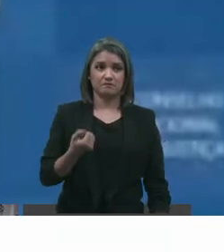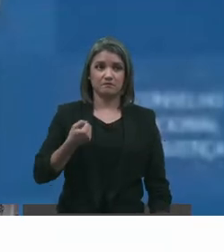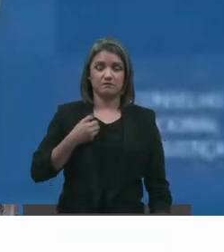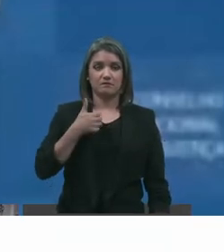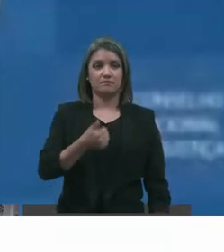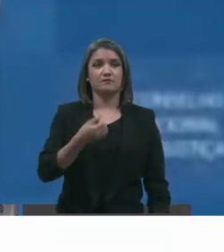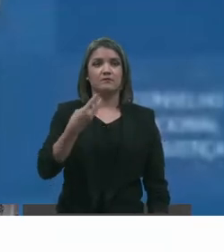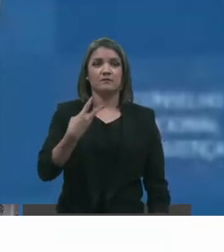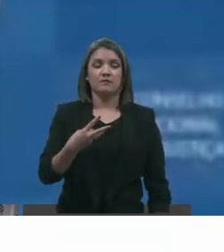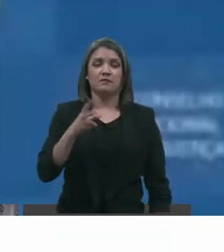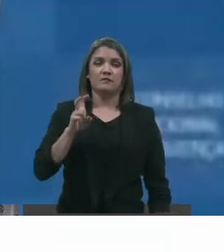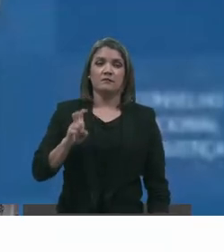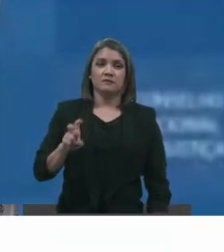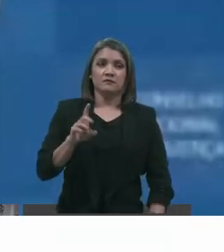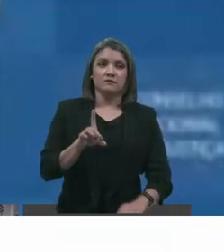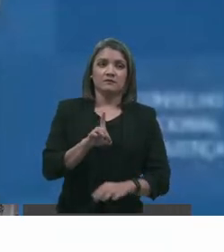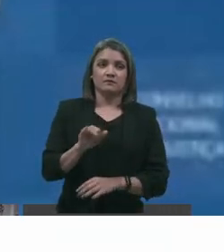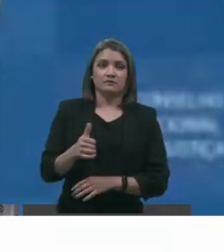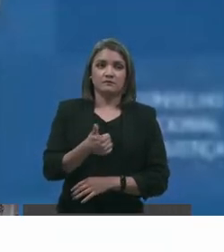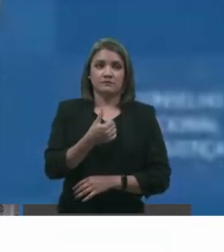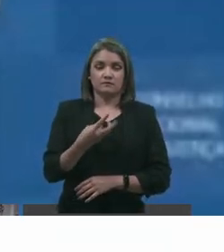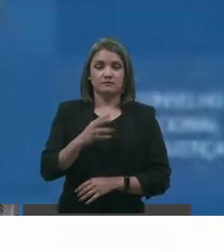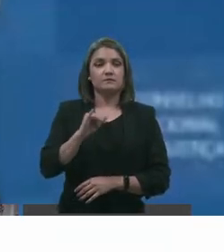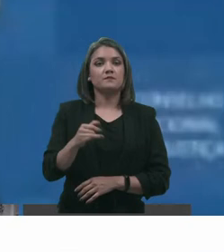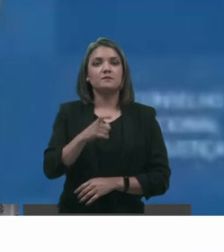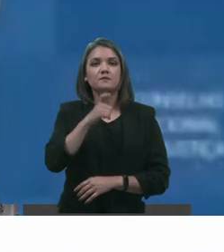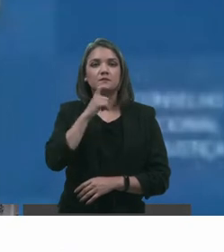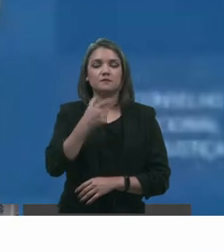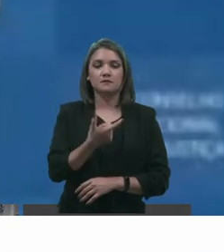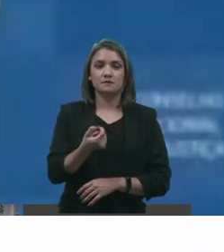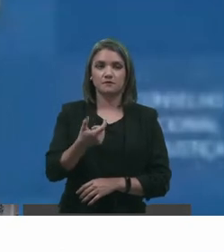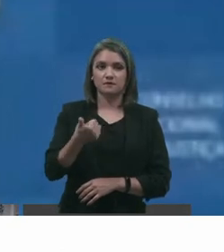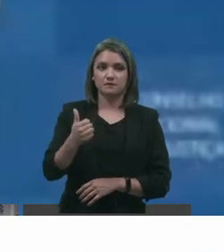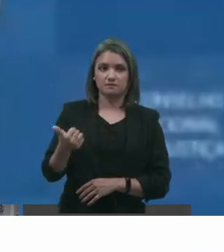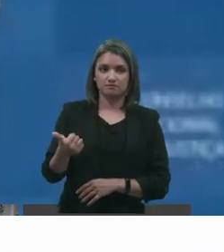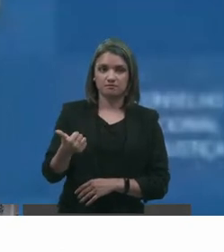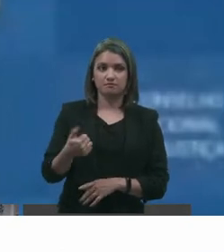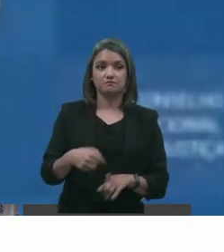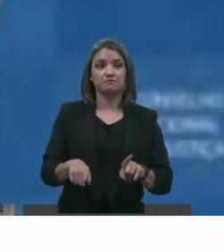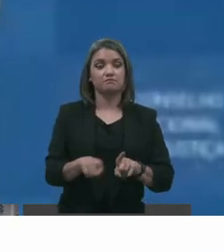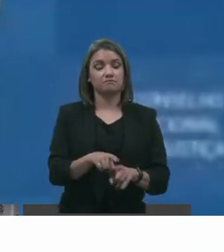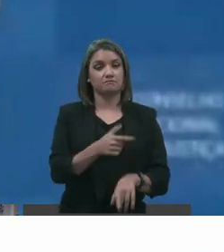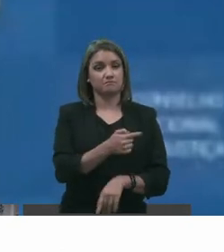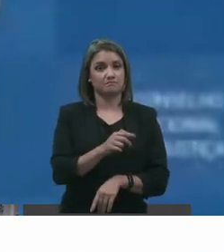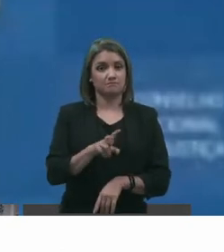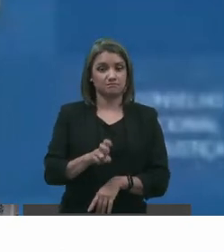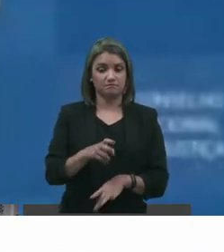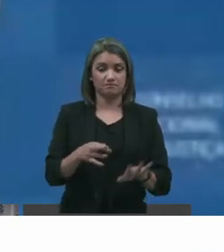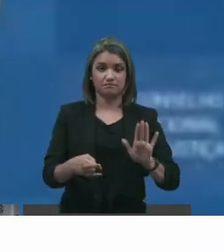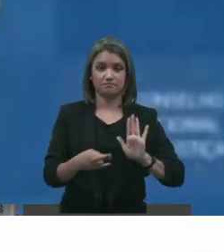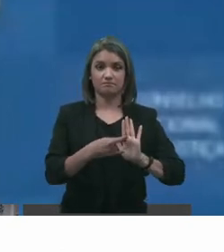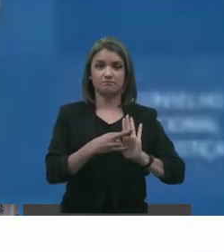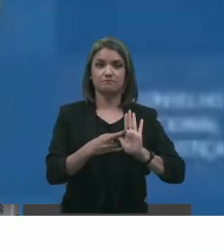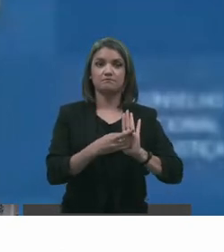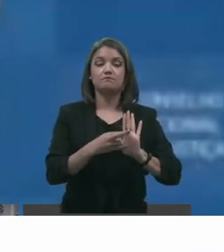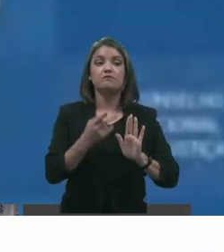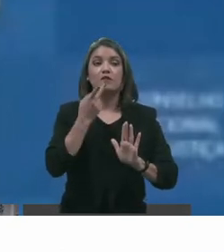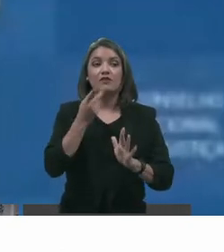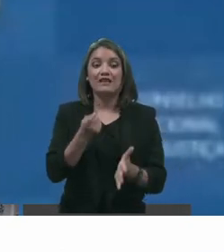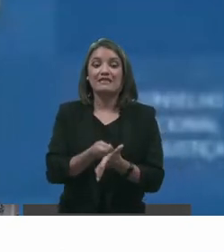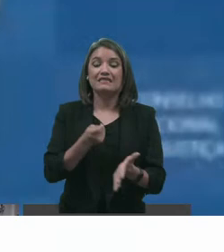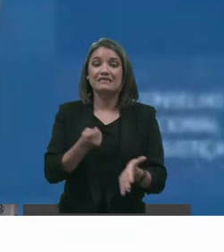135, de 13 de julho de 2011, e 75 do nosso regimento interno, que exigem a